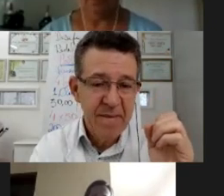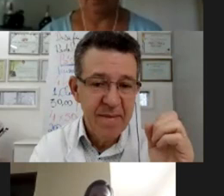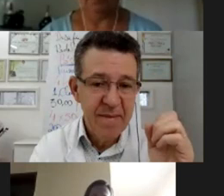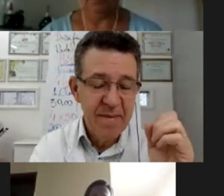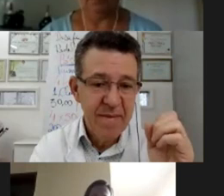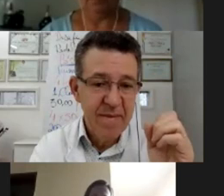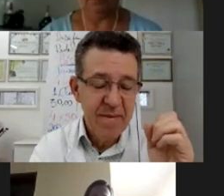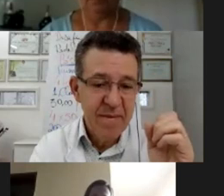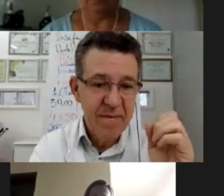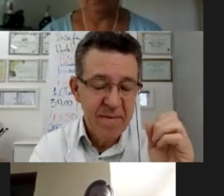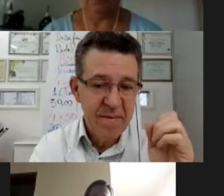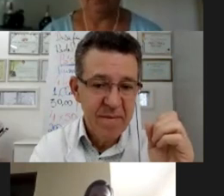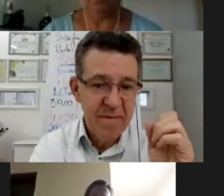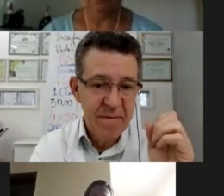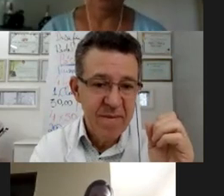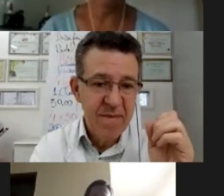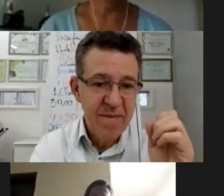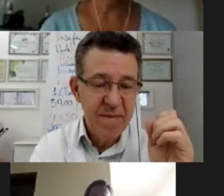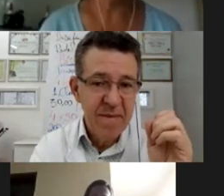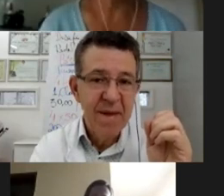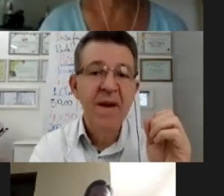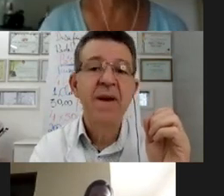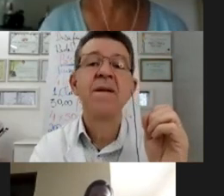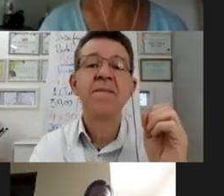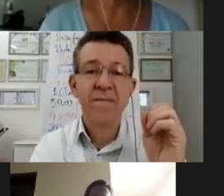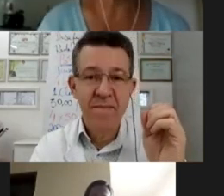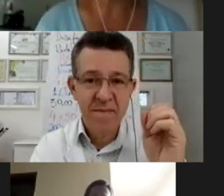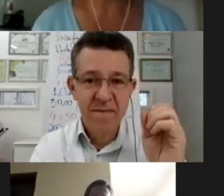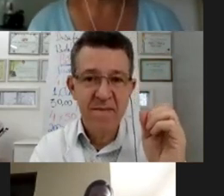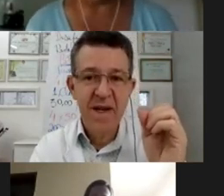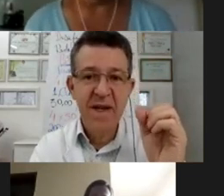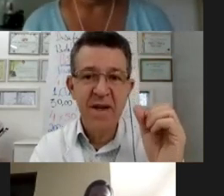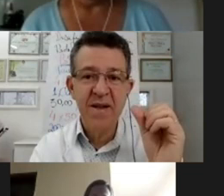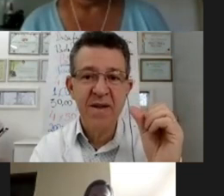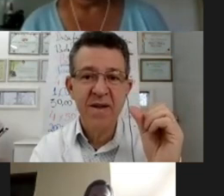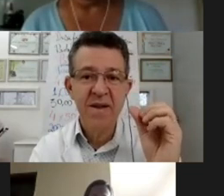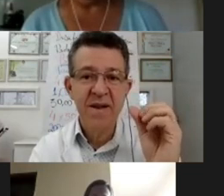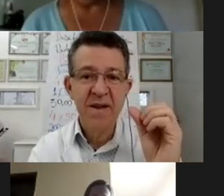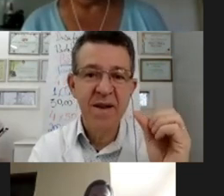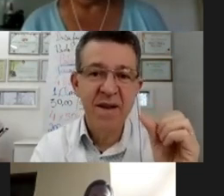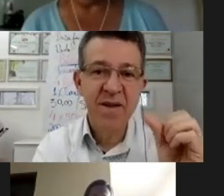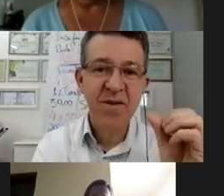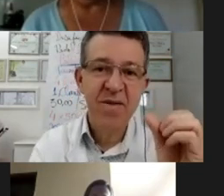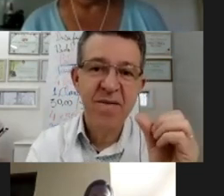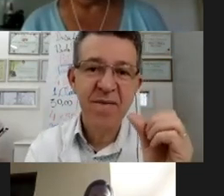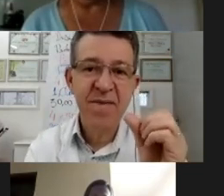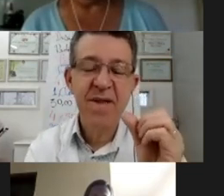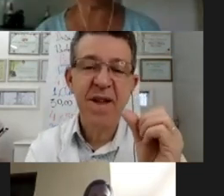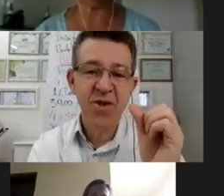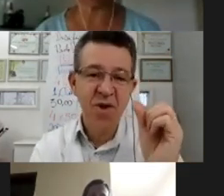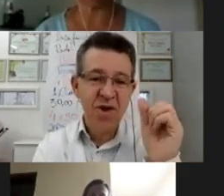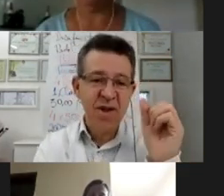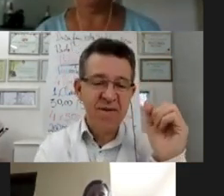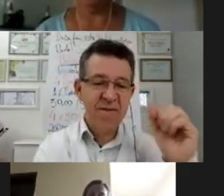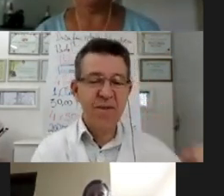Lá no WhatsApp do desafio tem o um link direto para falar comigo. Tá bom, vou Beleza. fazer isso depois que eu Isso. sair daqui.